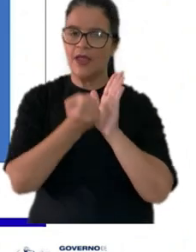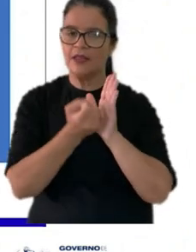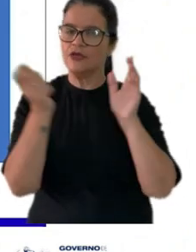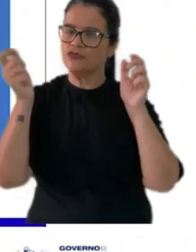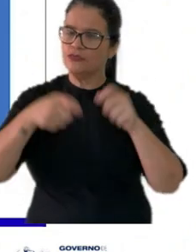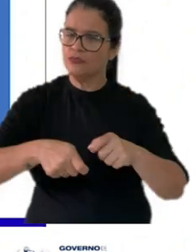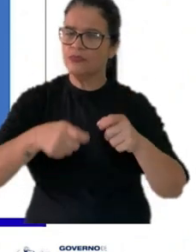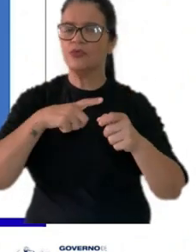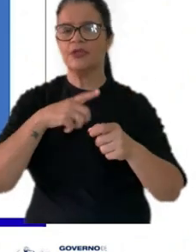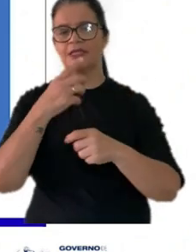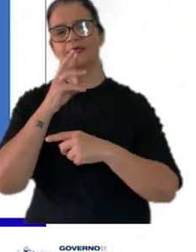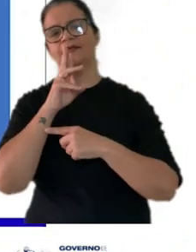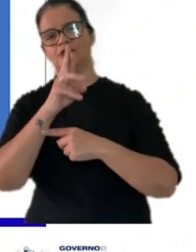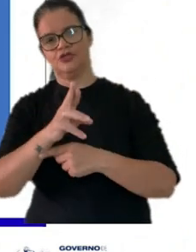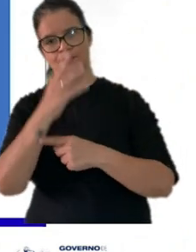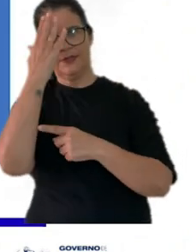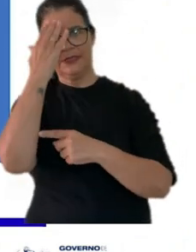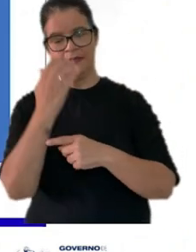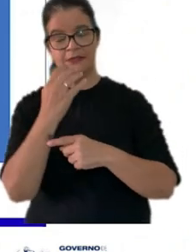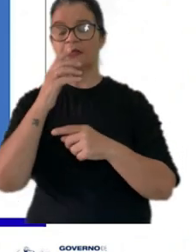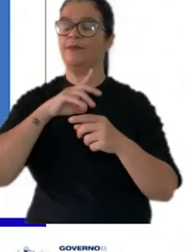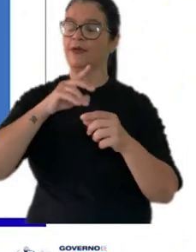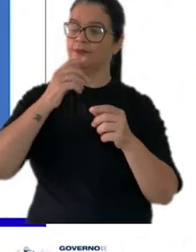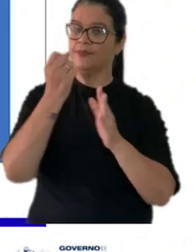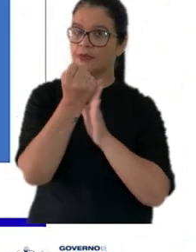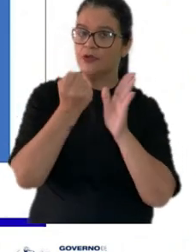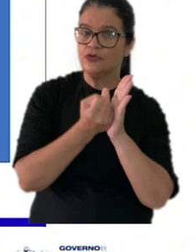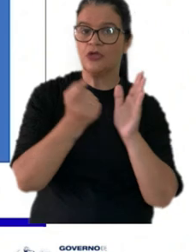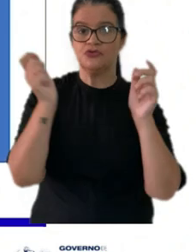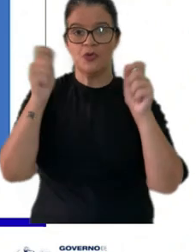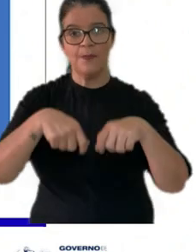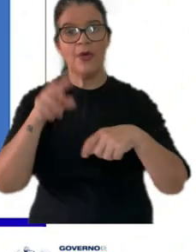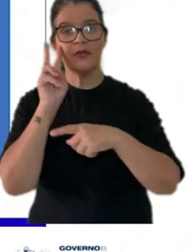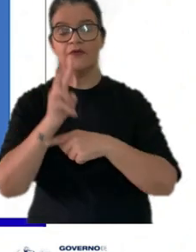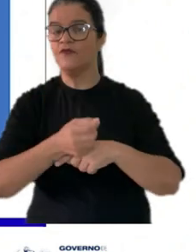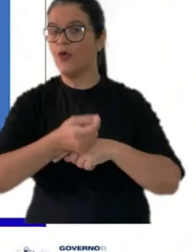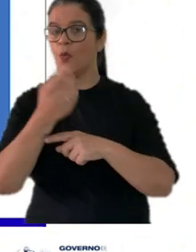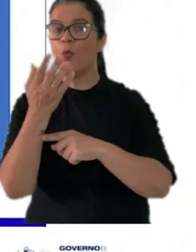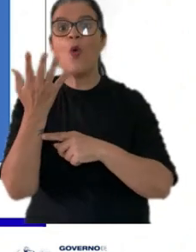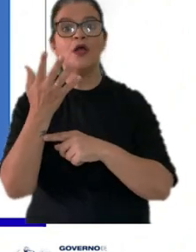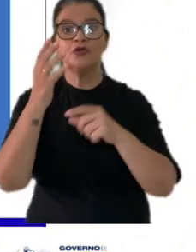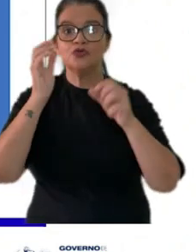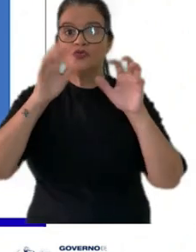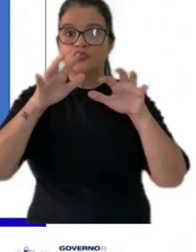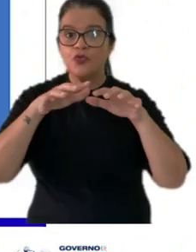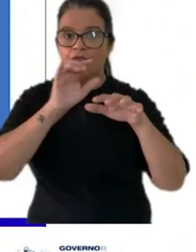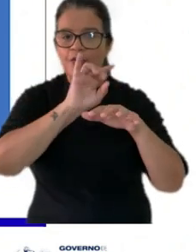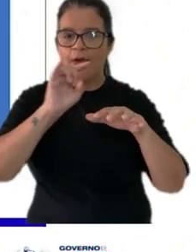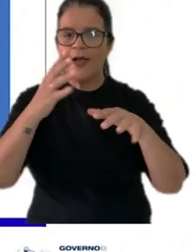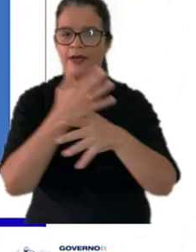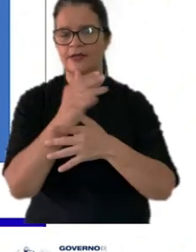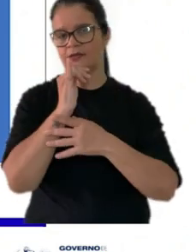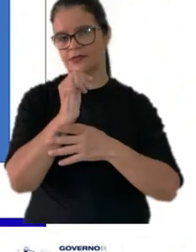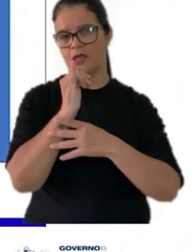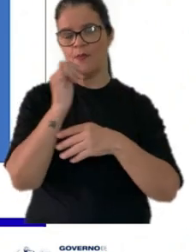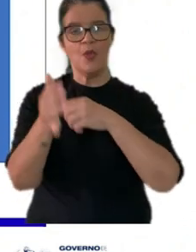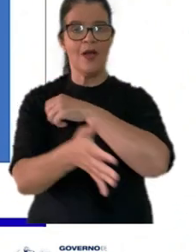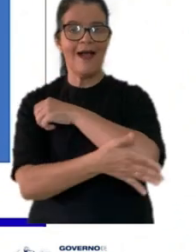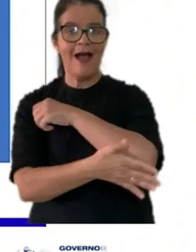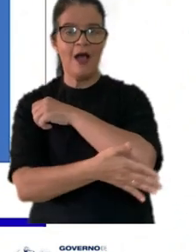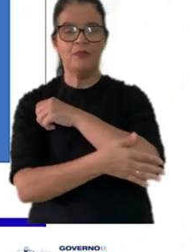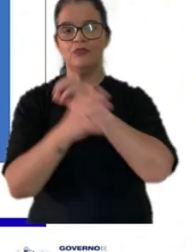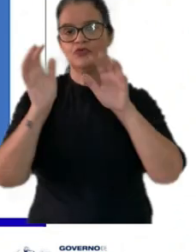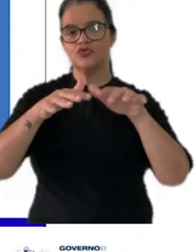responder entre os dados a gente pode ver quanto choveu em cada cidade por exemplo a cidade do Cabo choveu